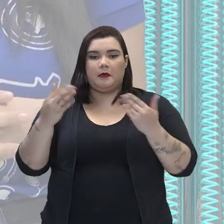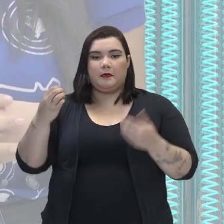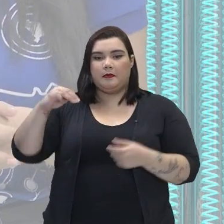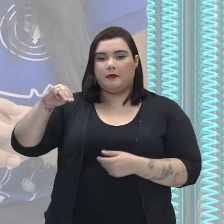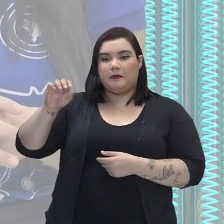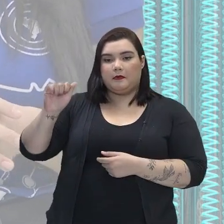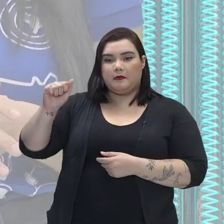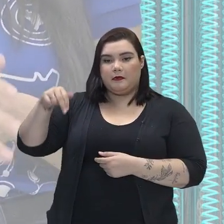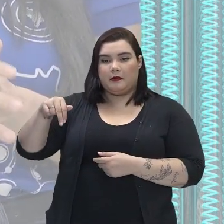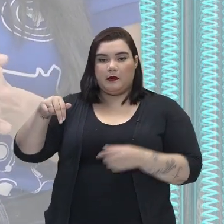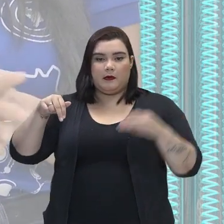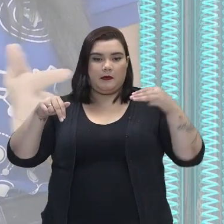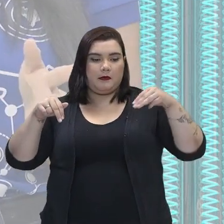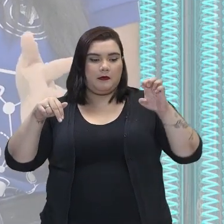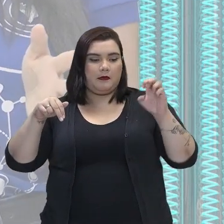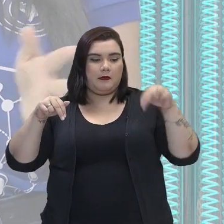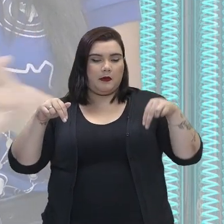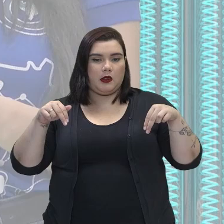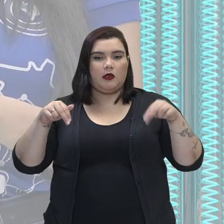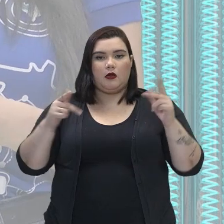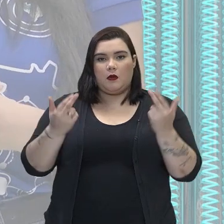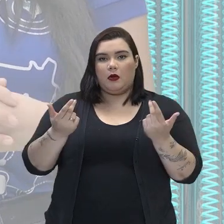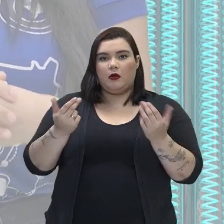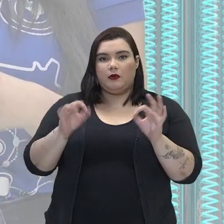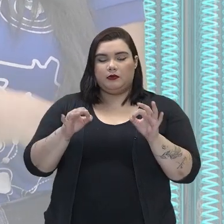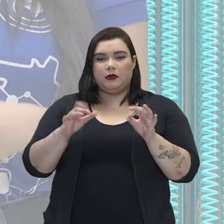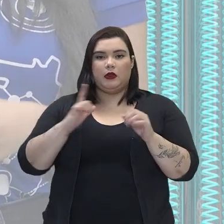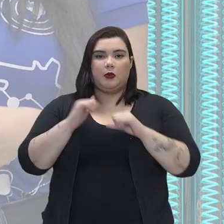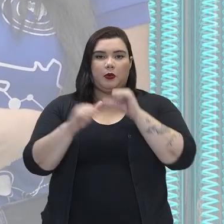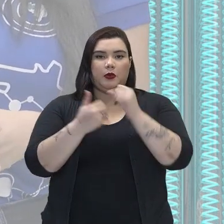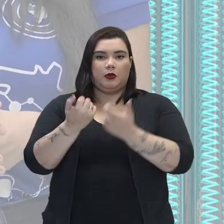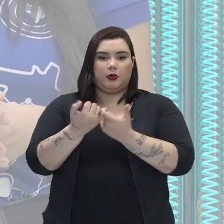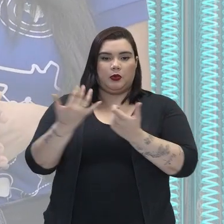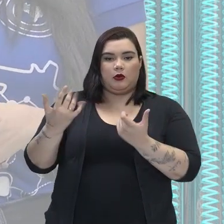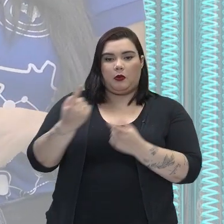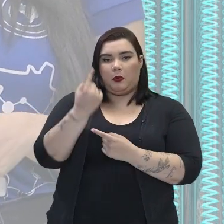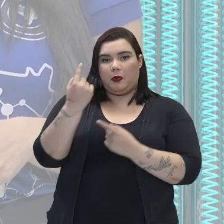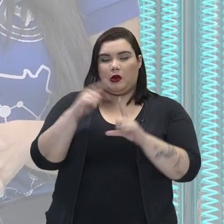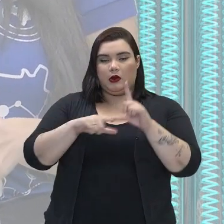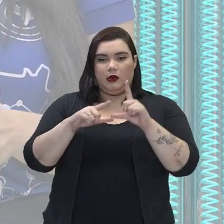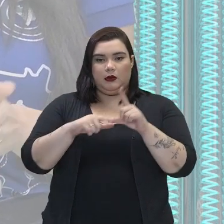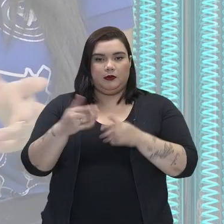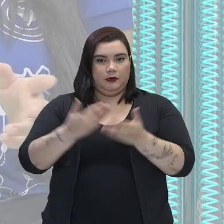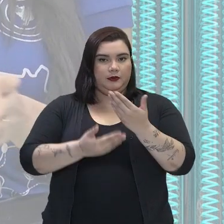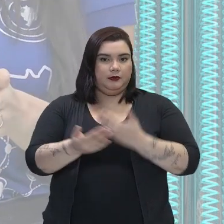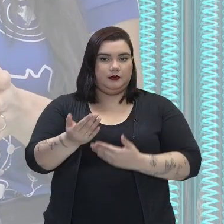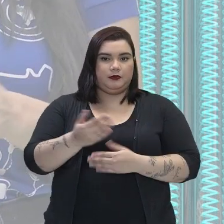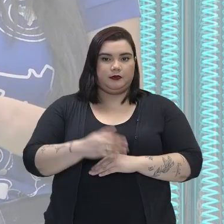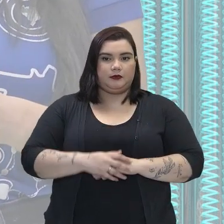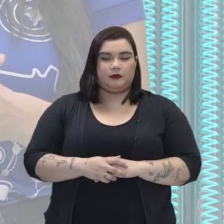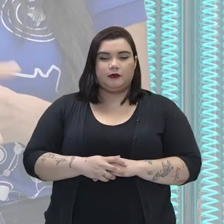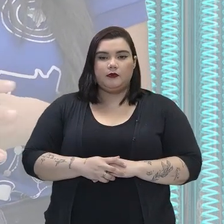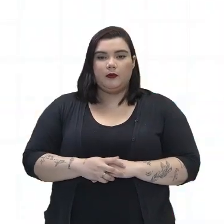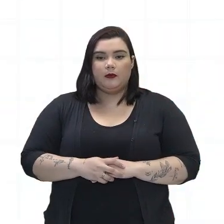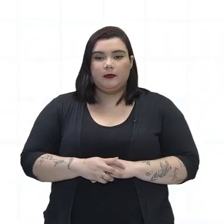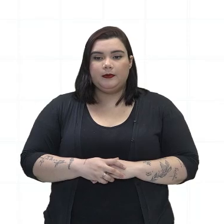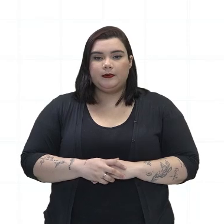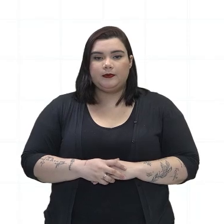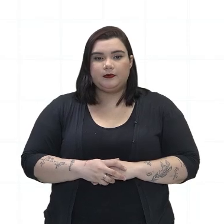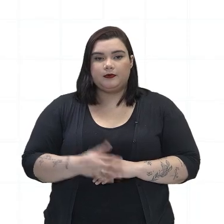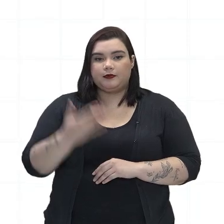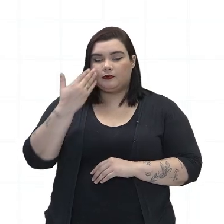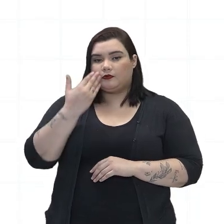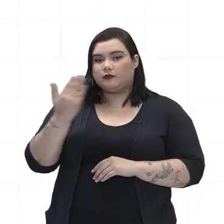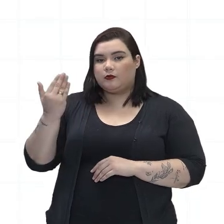muda uma letrinha para ficar no plural. Ok? Vamos adiante para a gente ver mais sobre esses substantivos. Let's